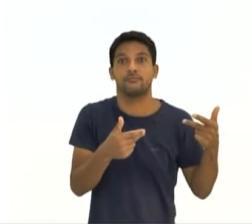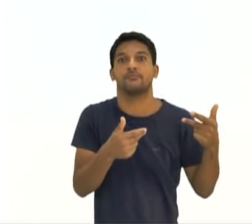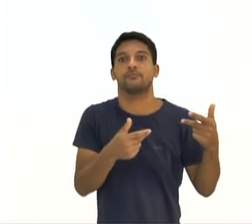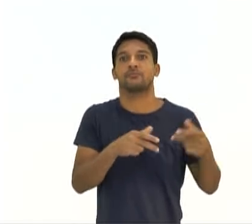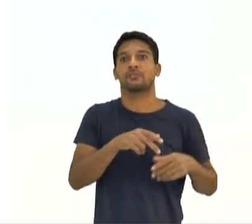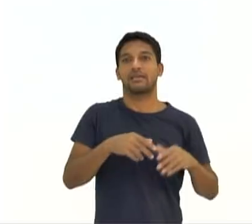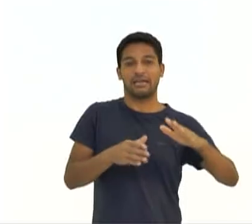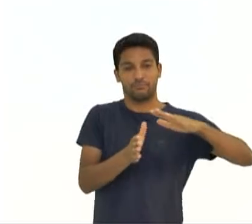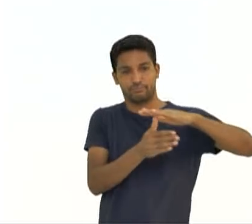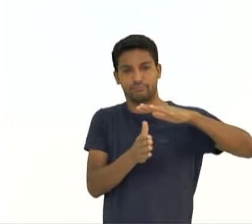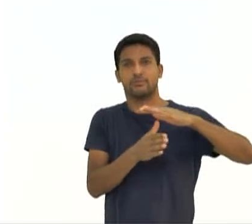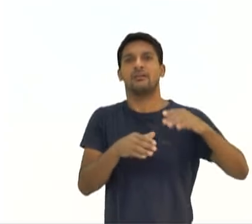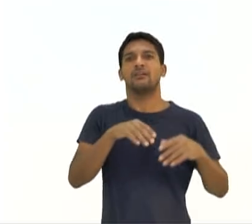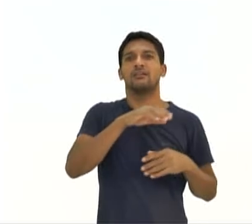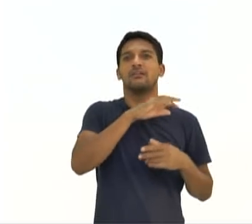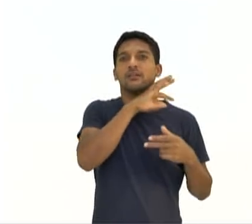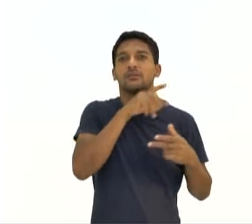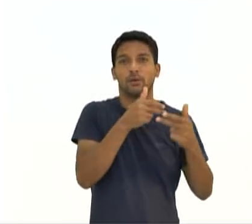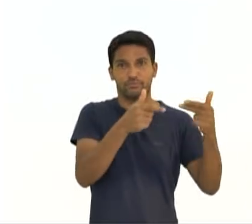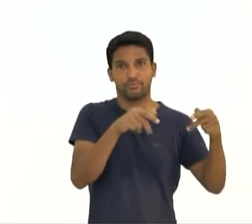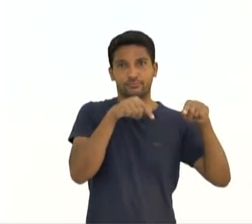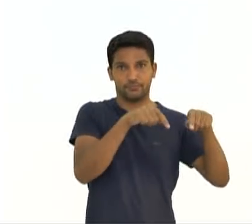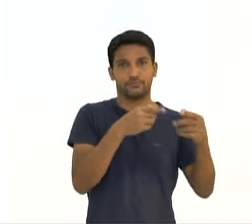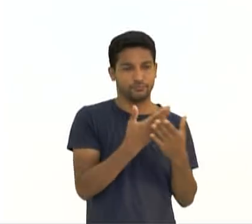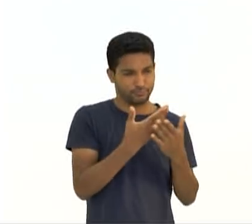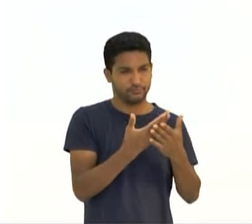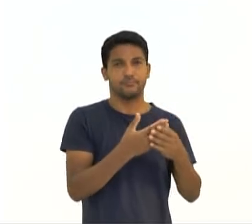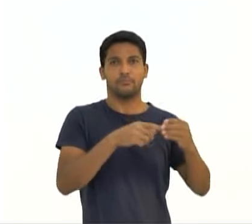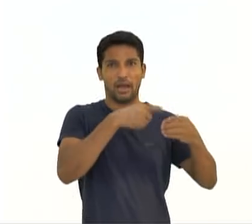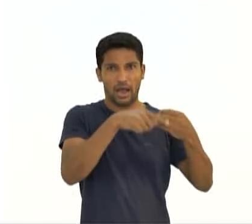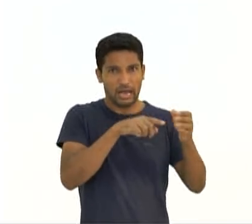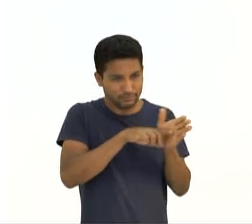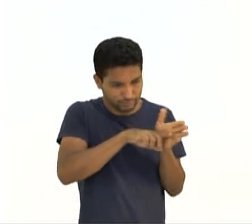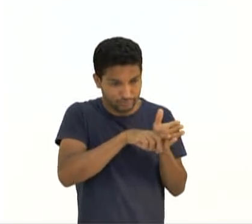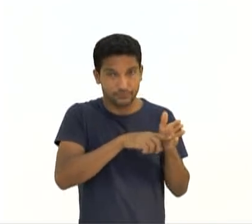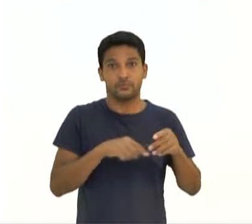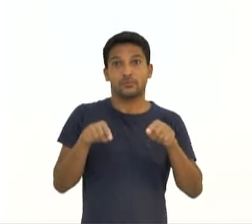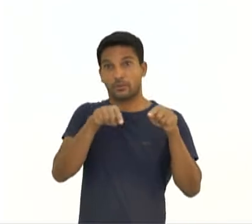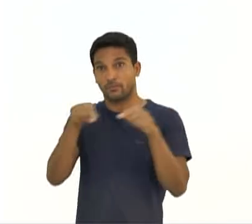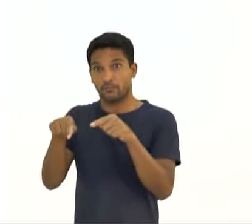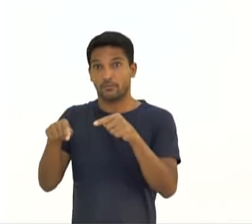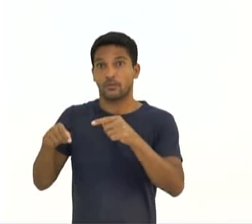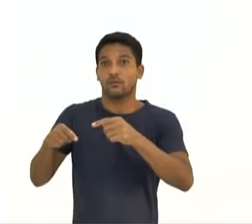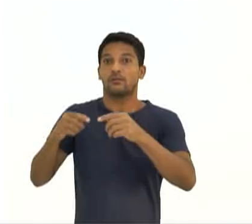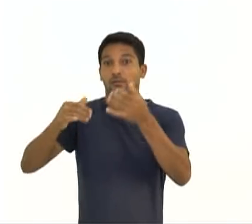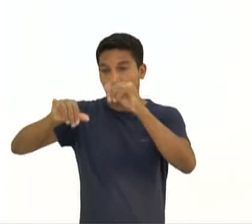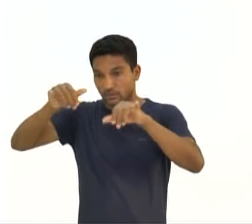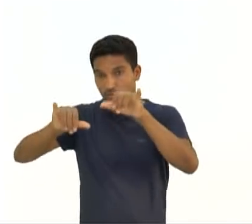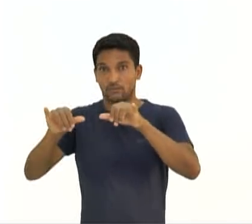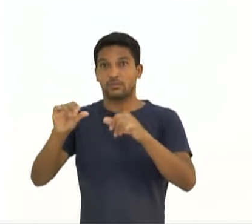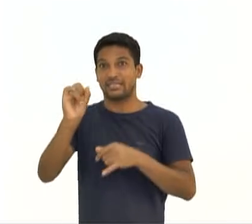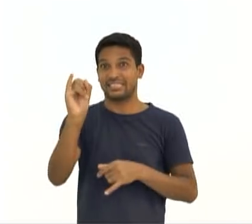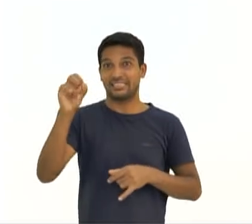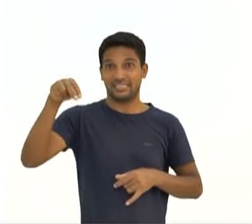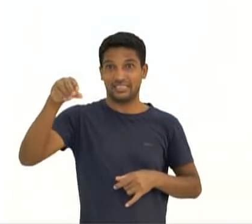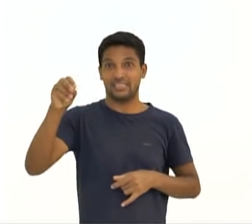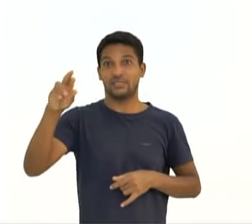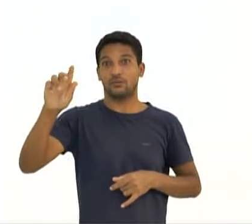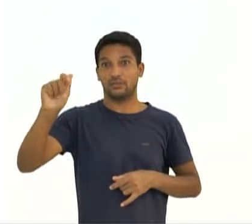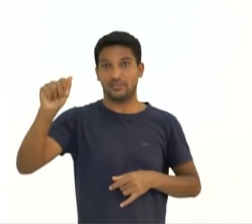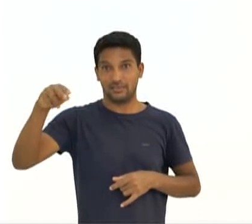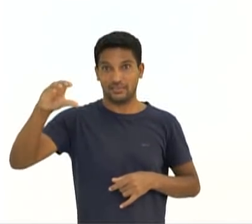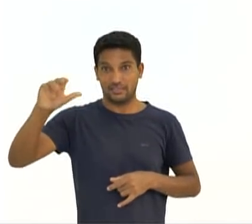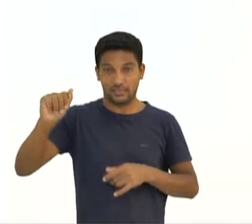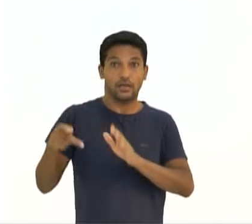dos seres vivos. Já a química inorgânica estudava os compostos que são de